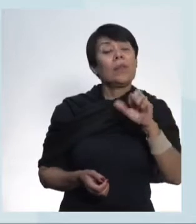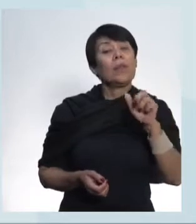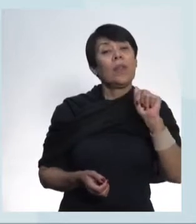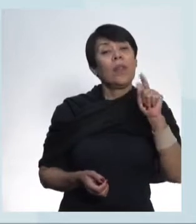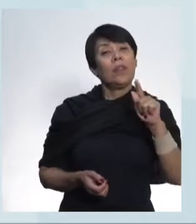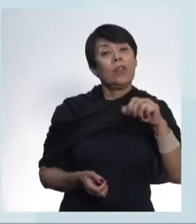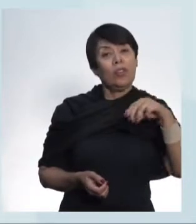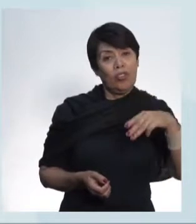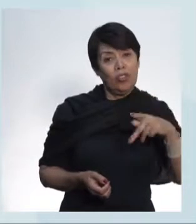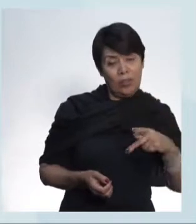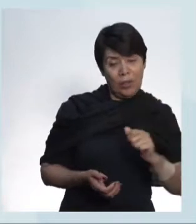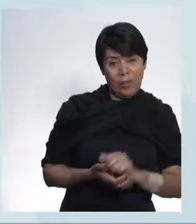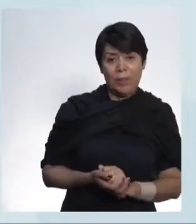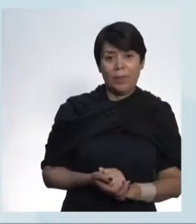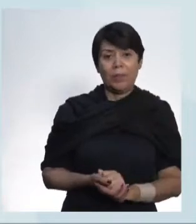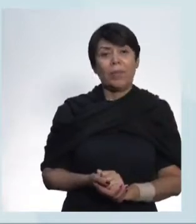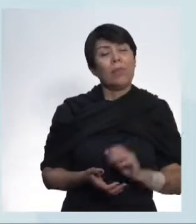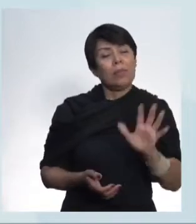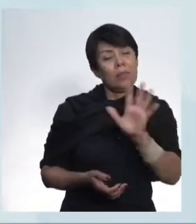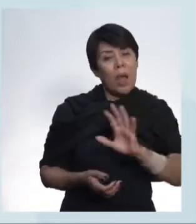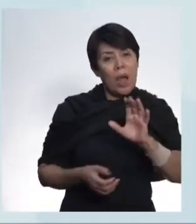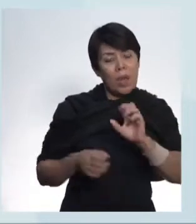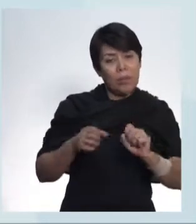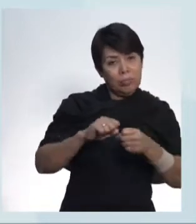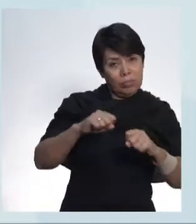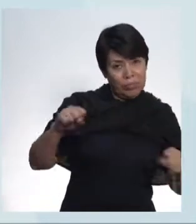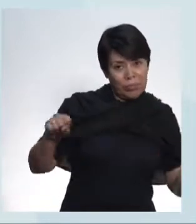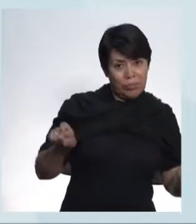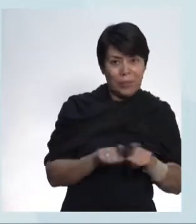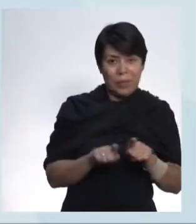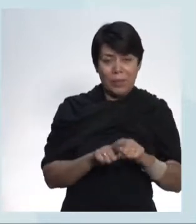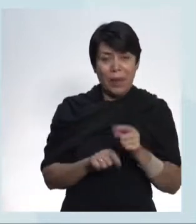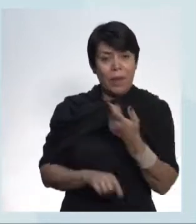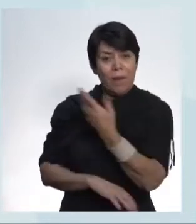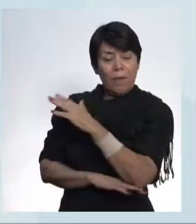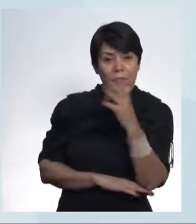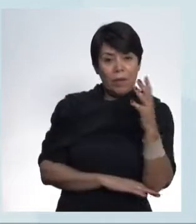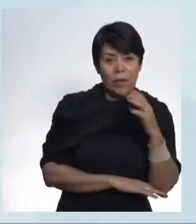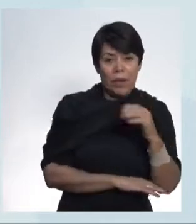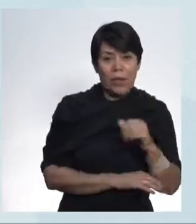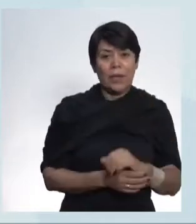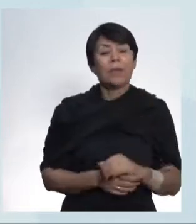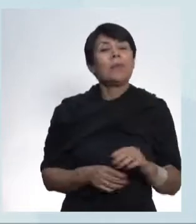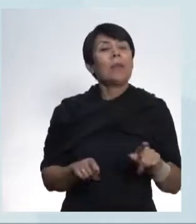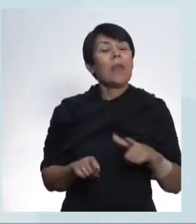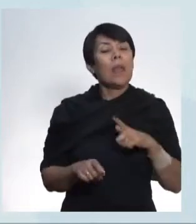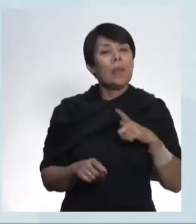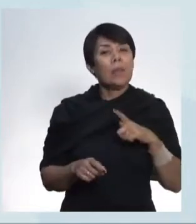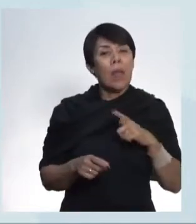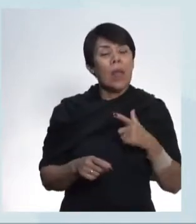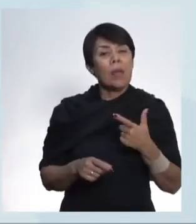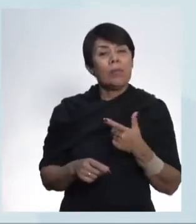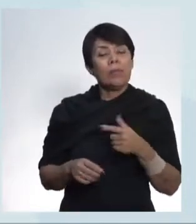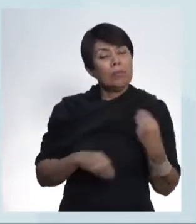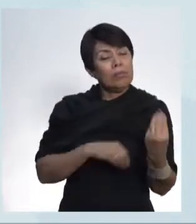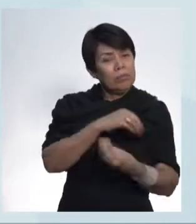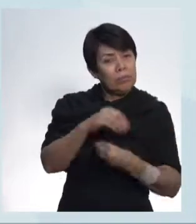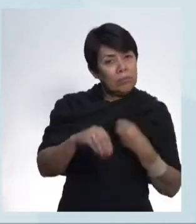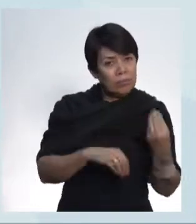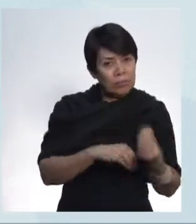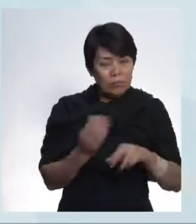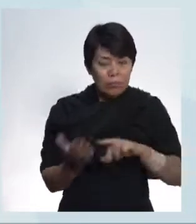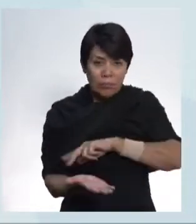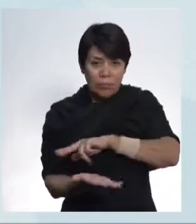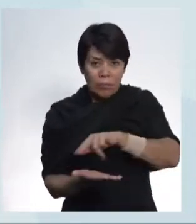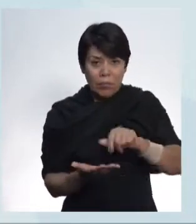um bioma aí com uma vasta área. Compõe a floresta ombrófila, que é uma densa, mista e aberta. Tem